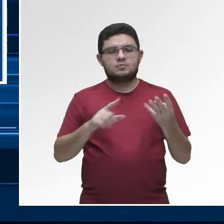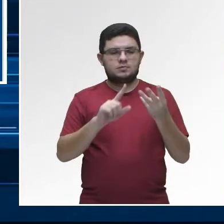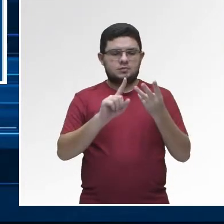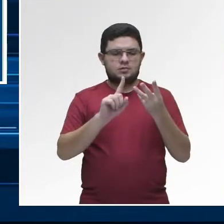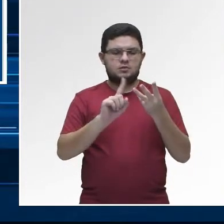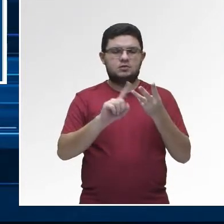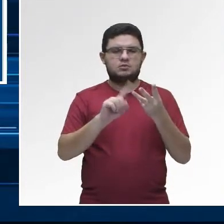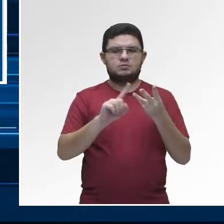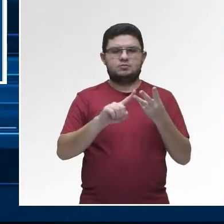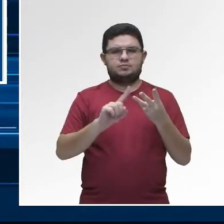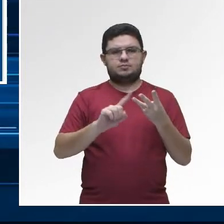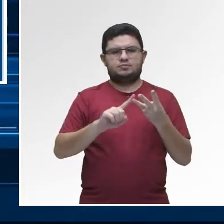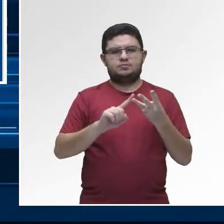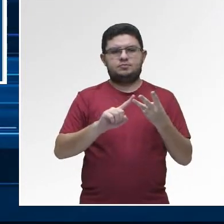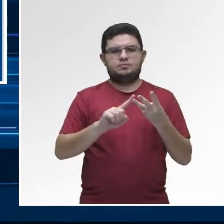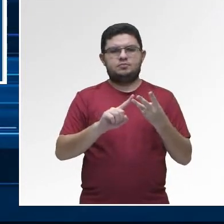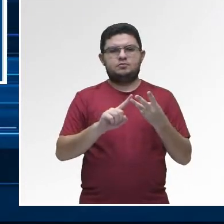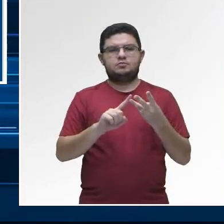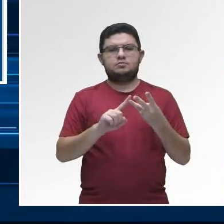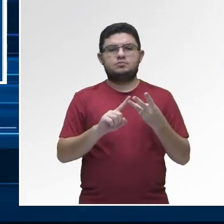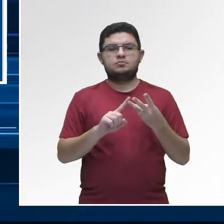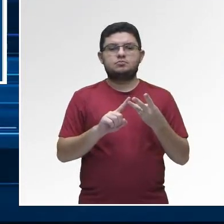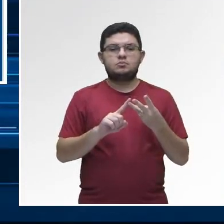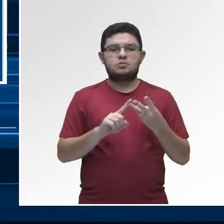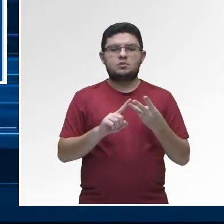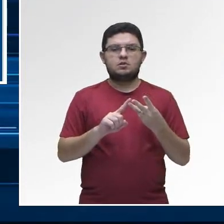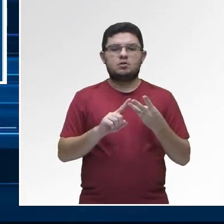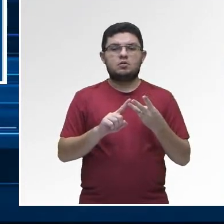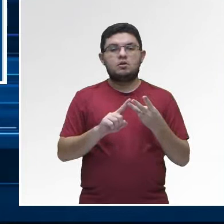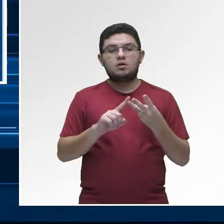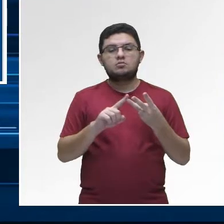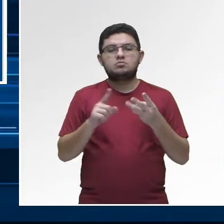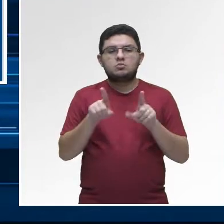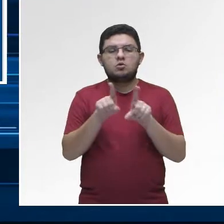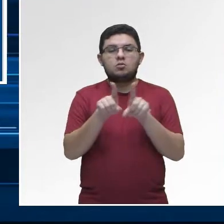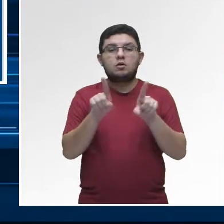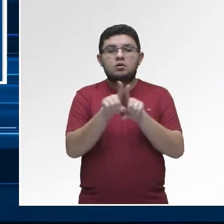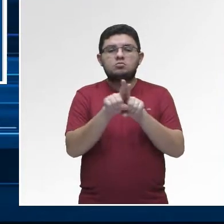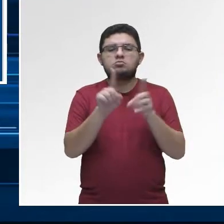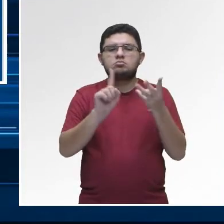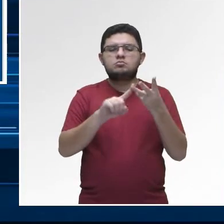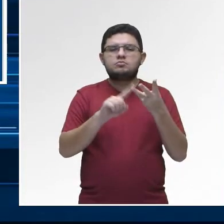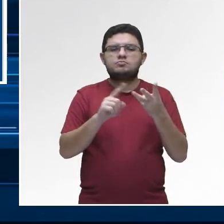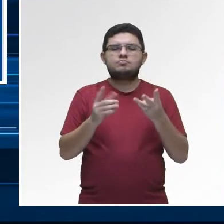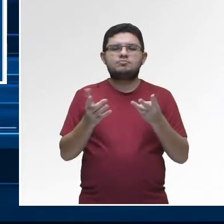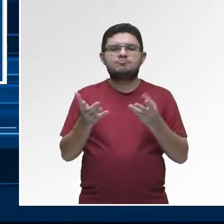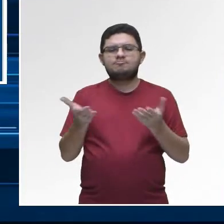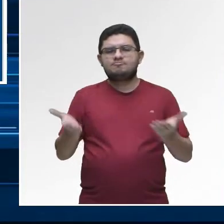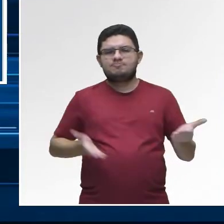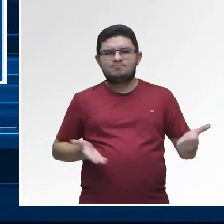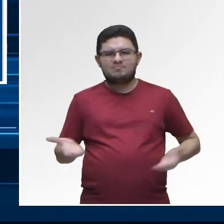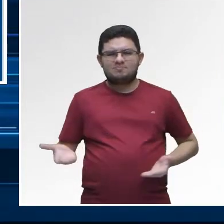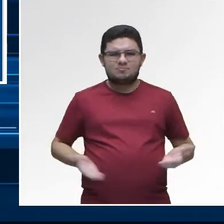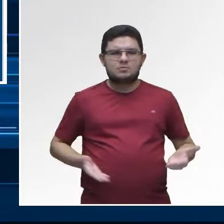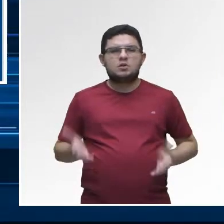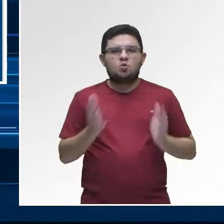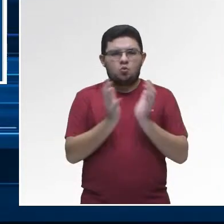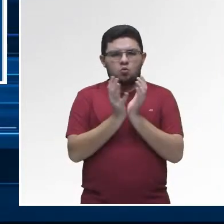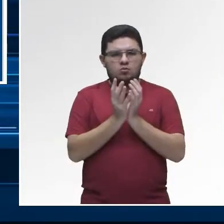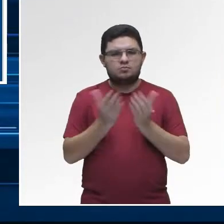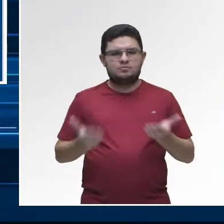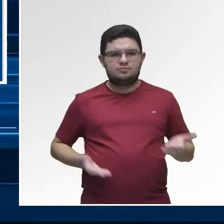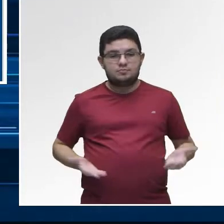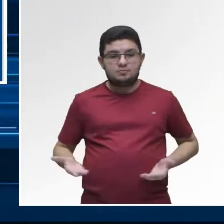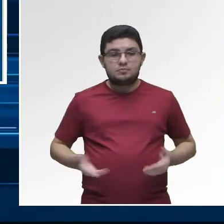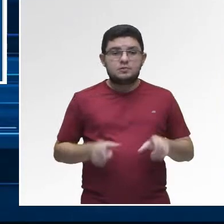a suzerania e a vassalagem, certo? Então, existe dentro da sociedade feudal